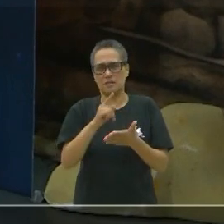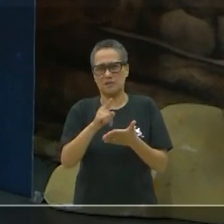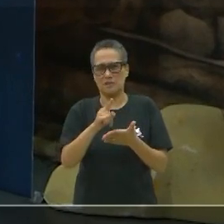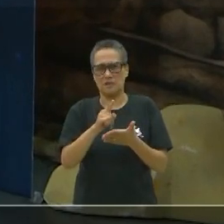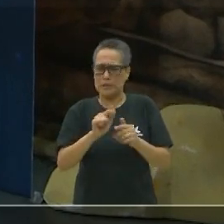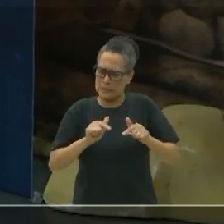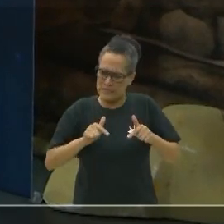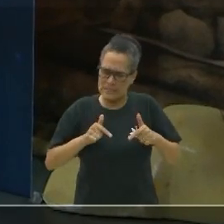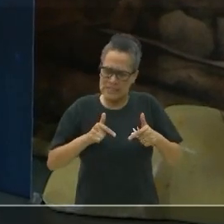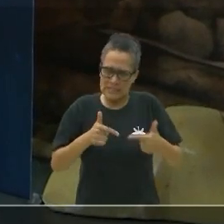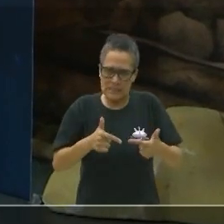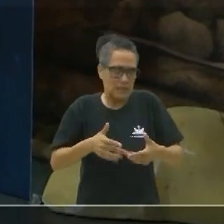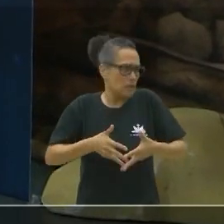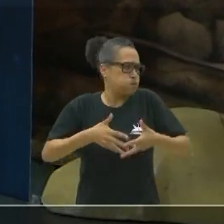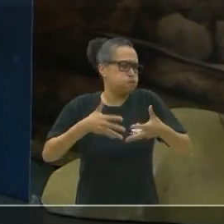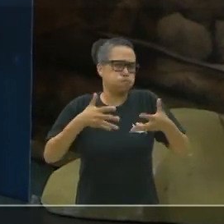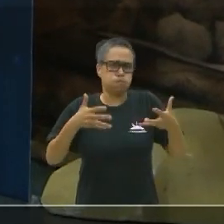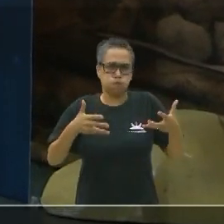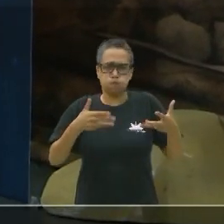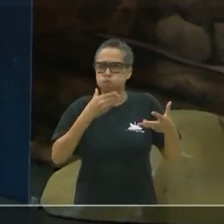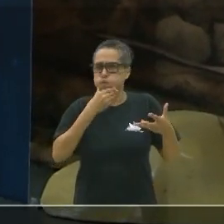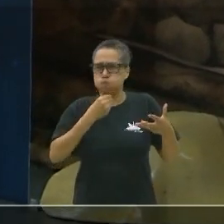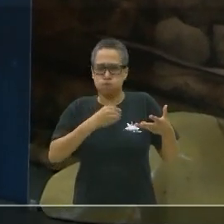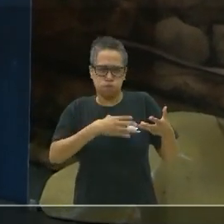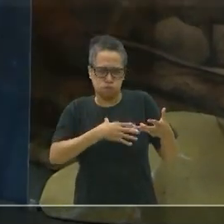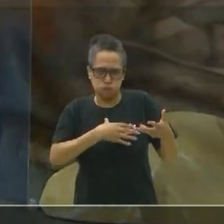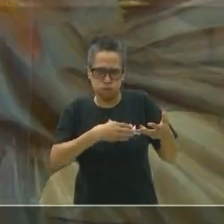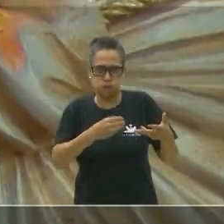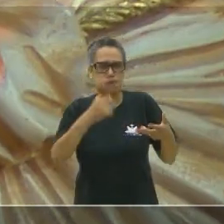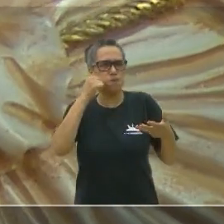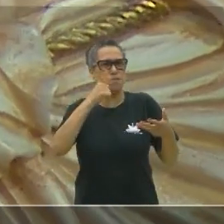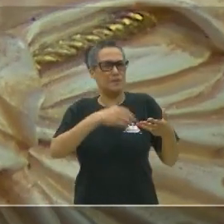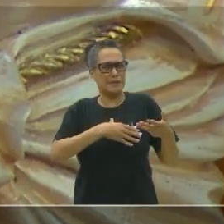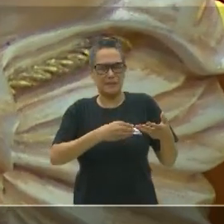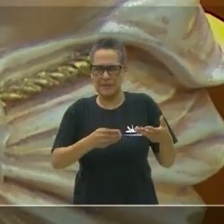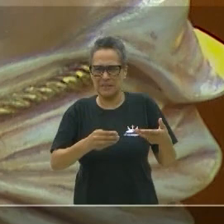for grande, filha, filho, a vitória é gigante.